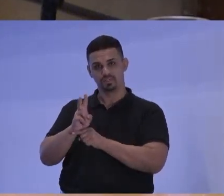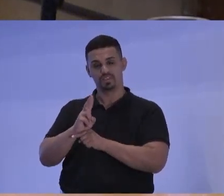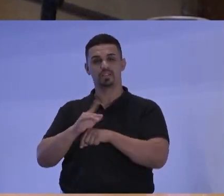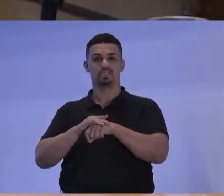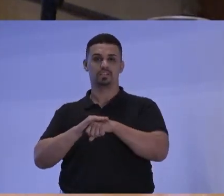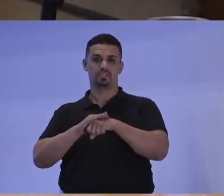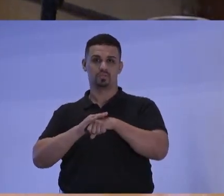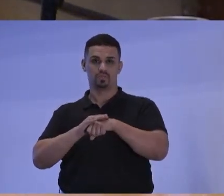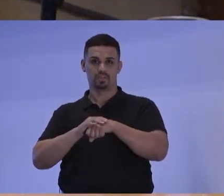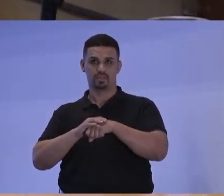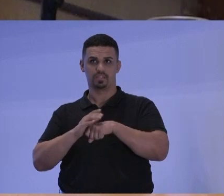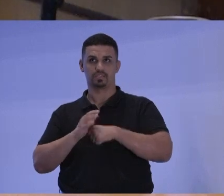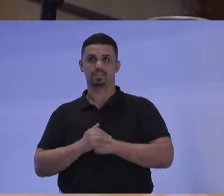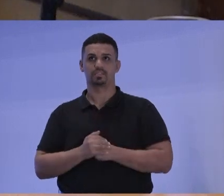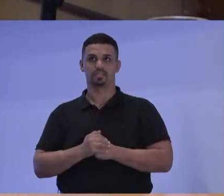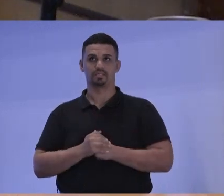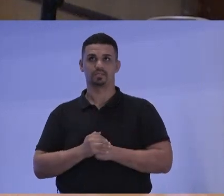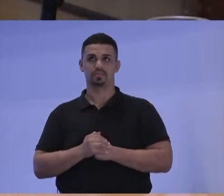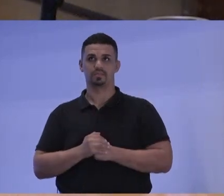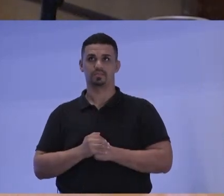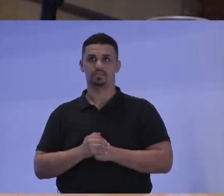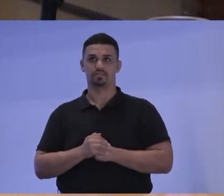Transmissíveis.